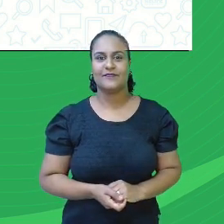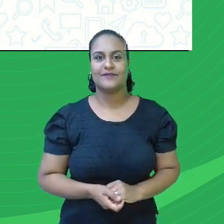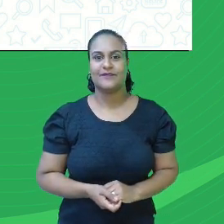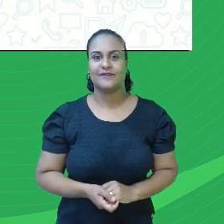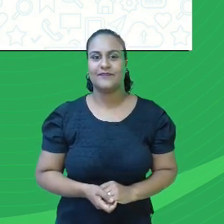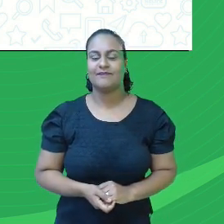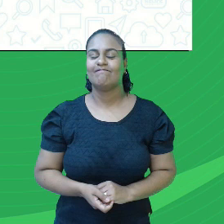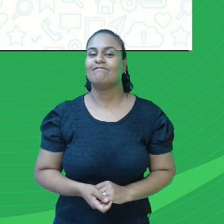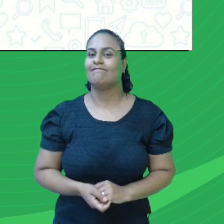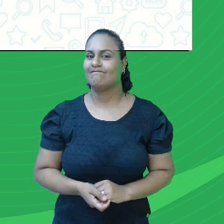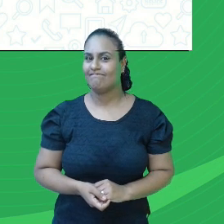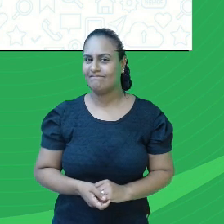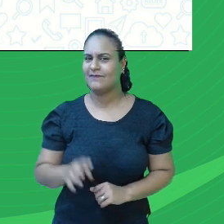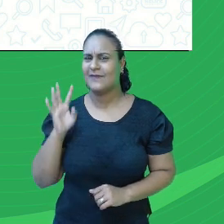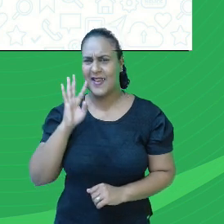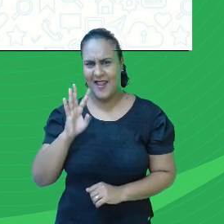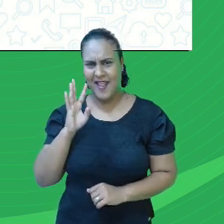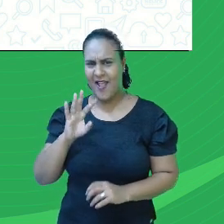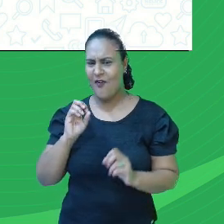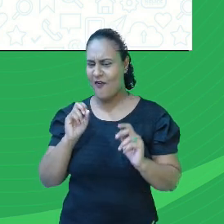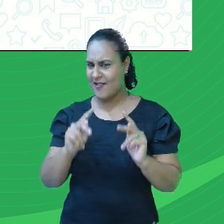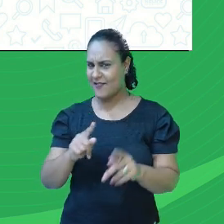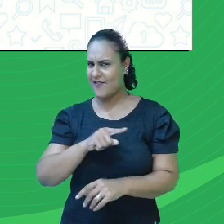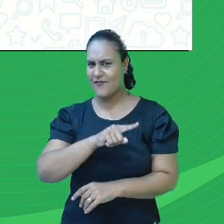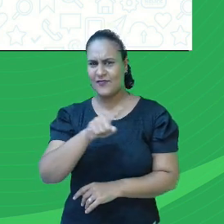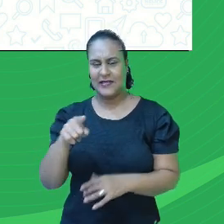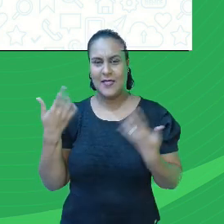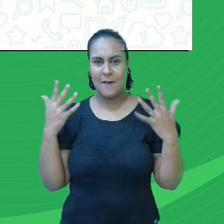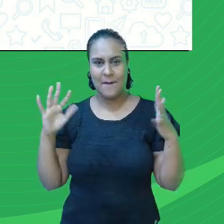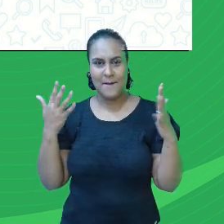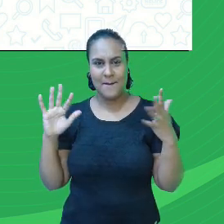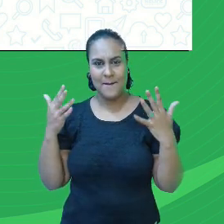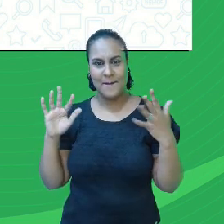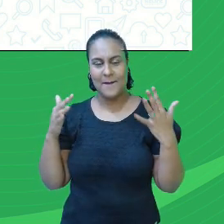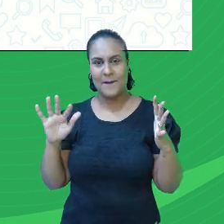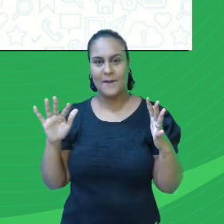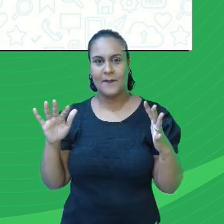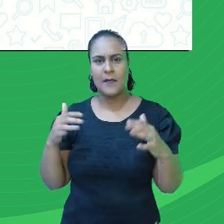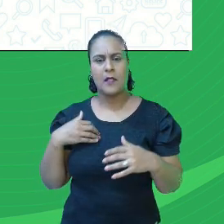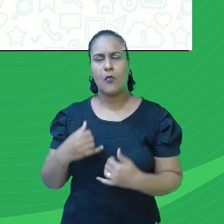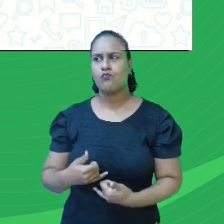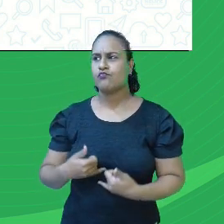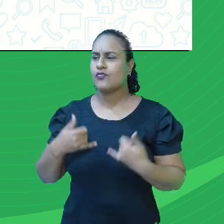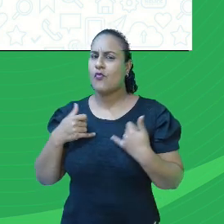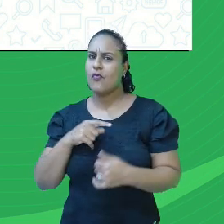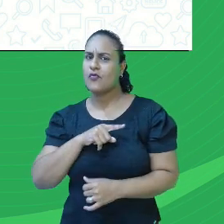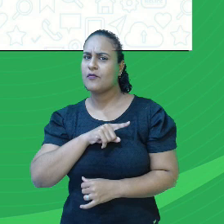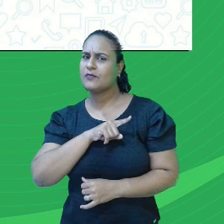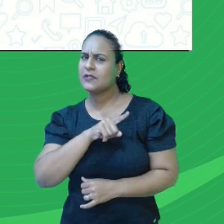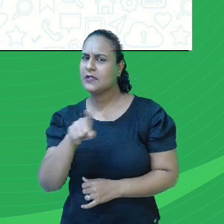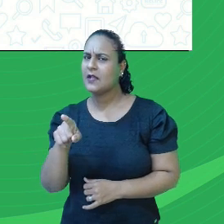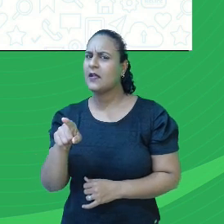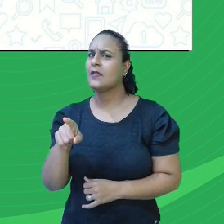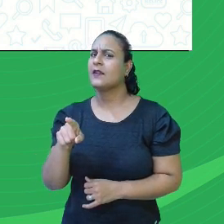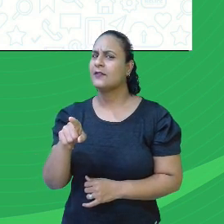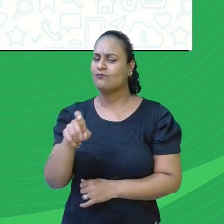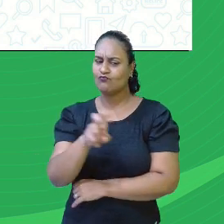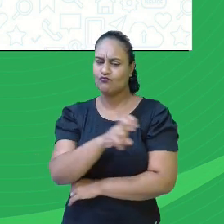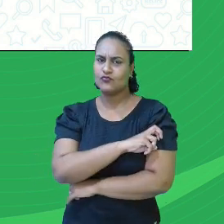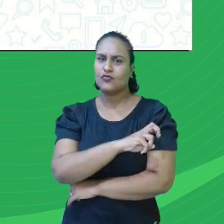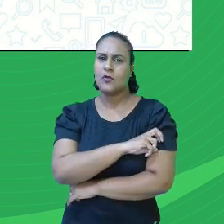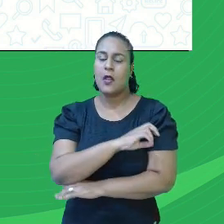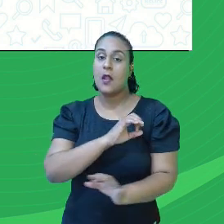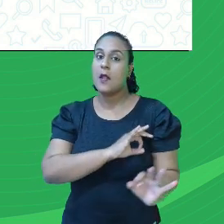dia. Massa, beleza, vocês estão de parabéns. Sou muito orgulhoso por ter essa turma do 5º ano